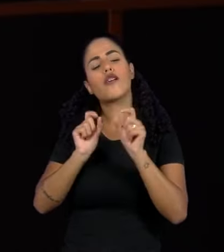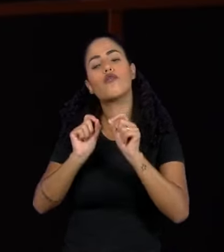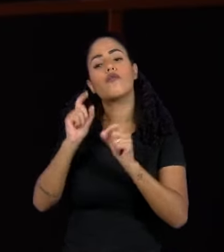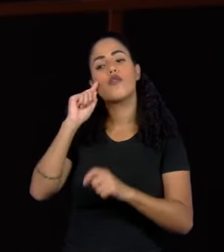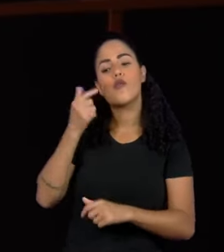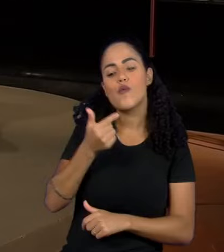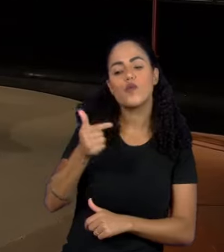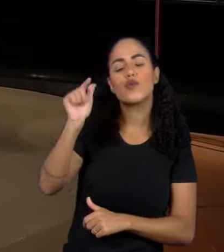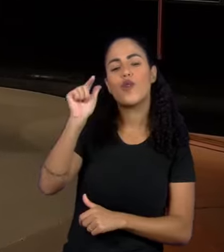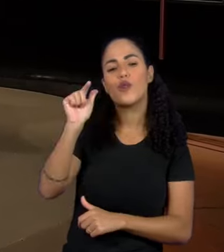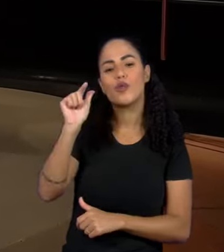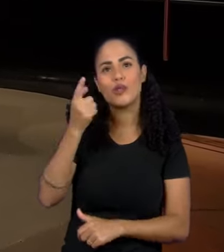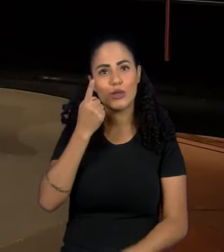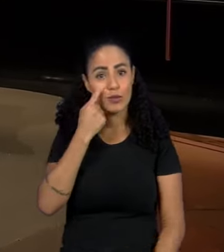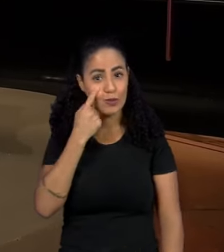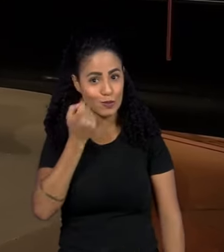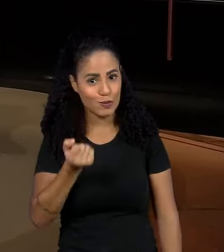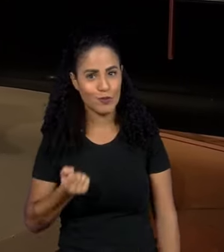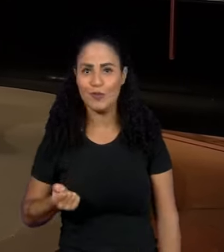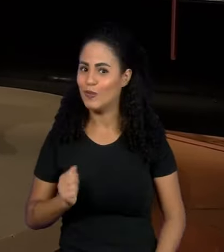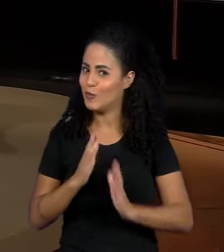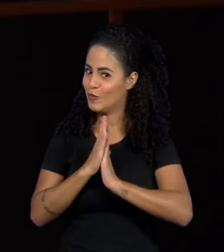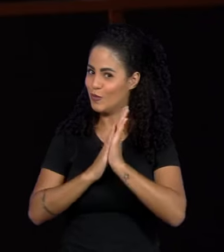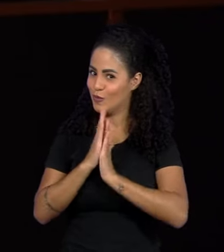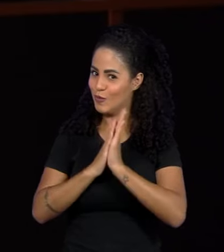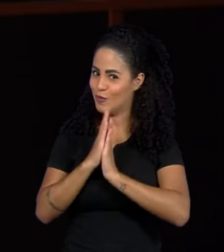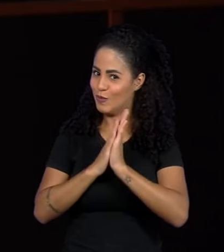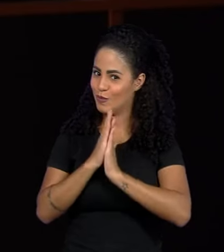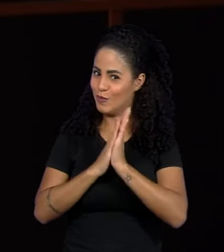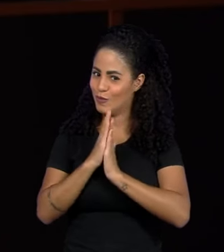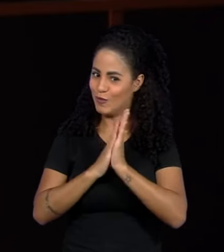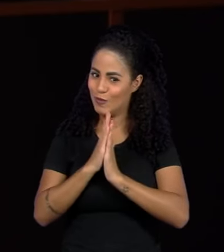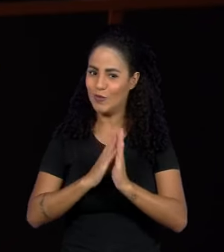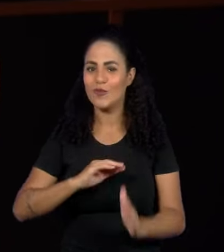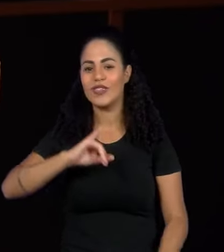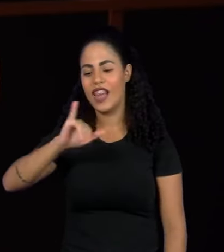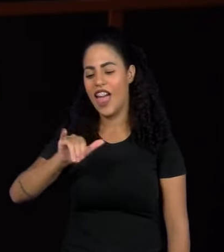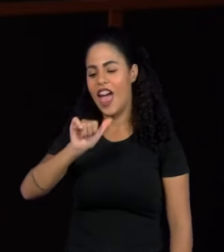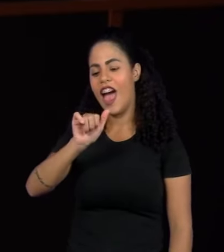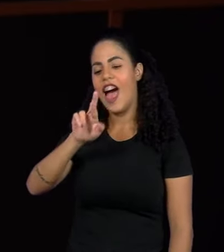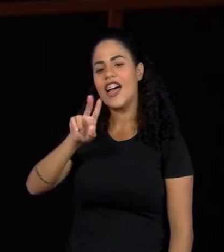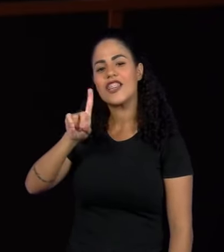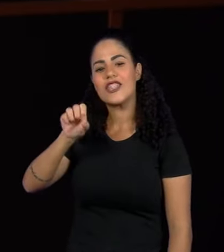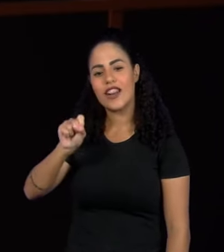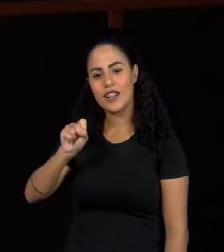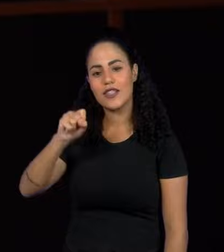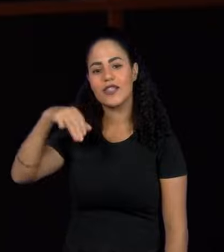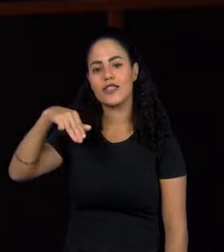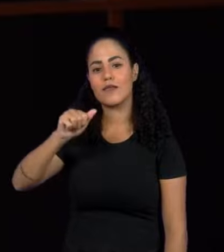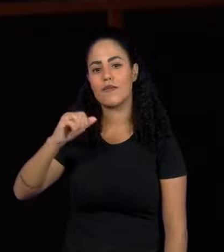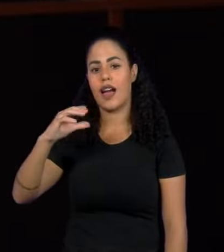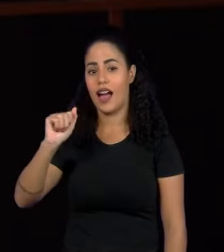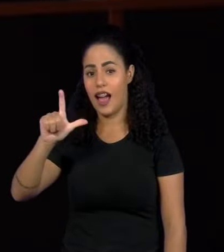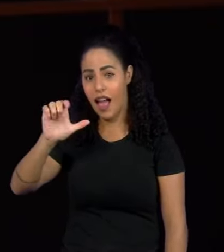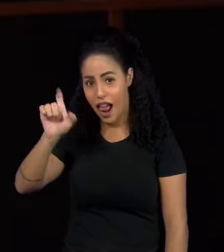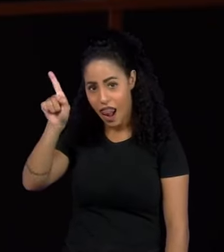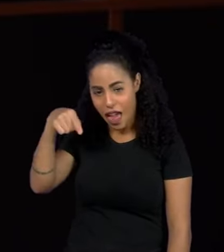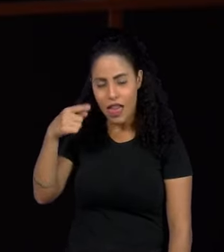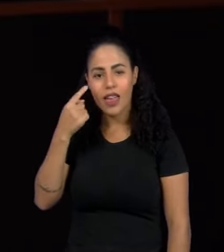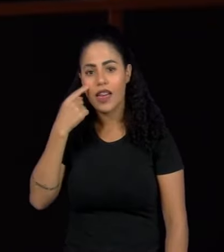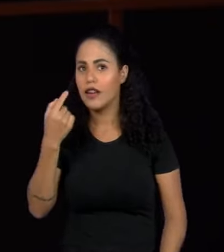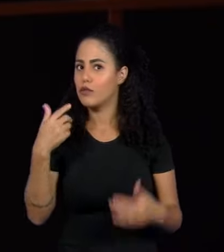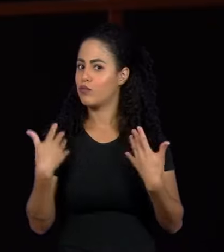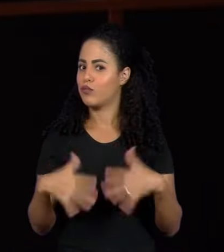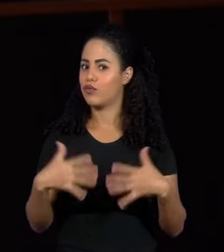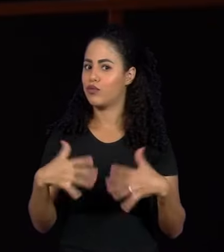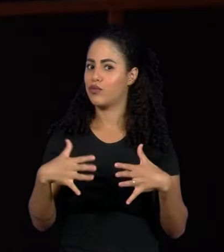trechos inéditos? por favor. Vamos lá. Jardes Macalé, esse grande artista, um dos mais originais